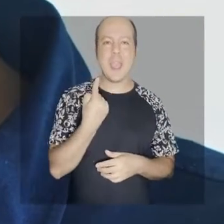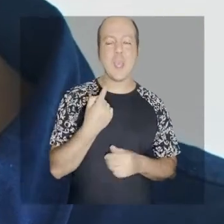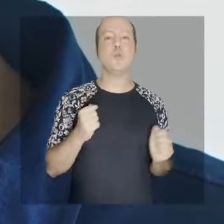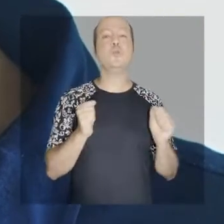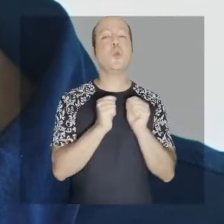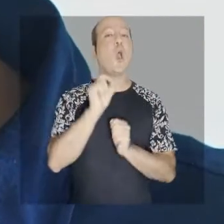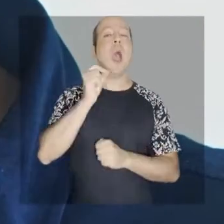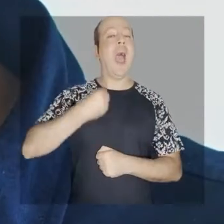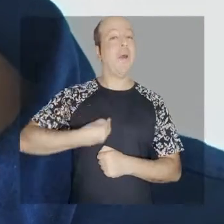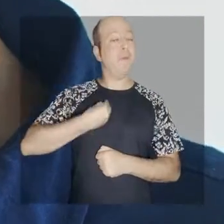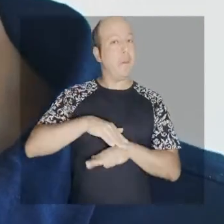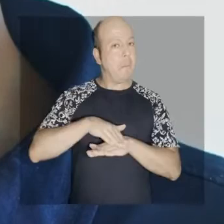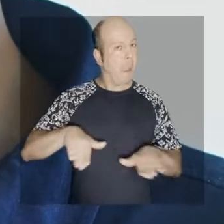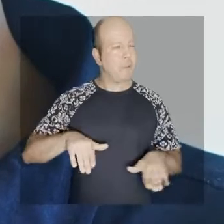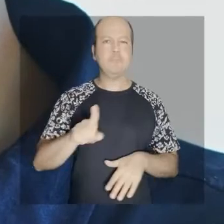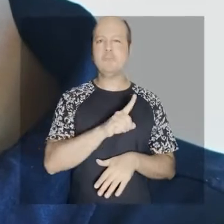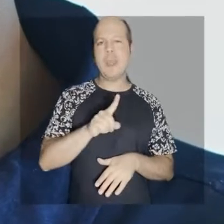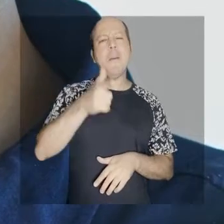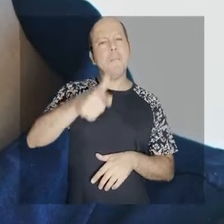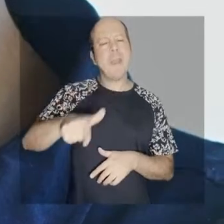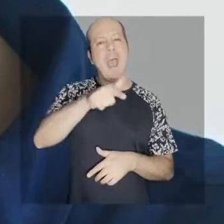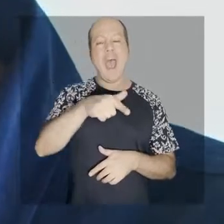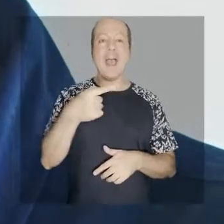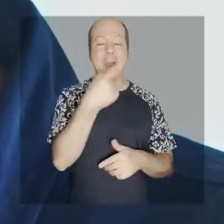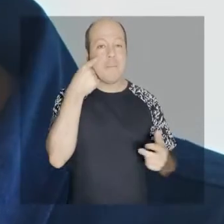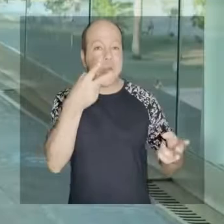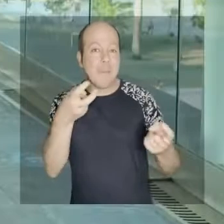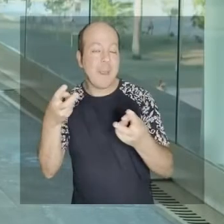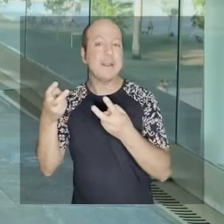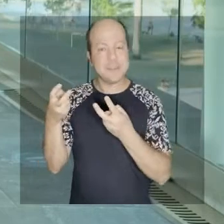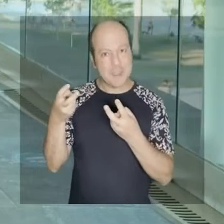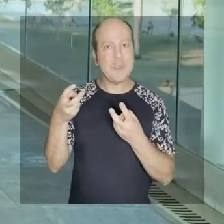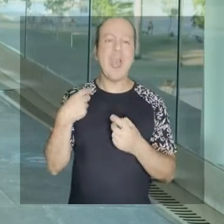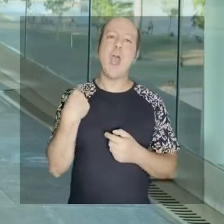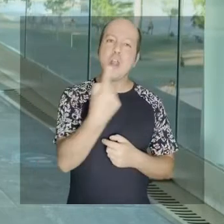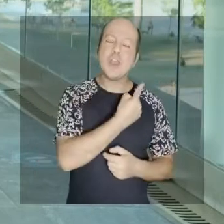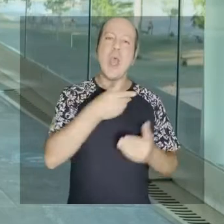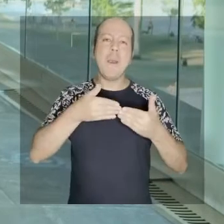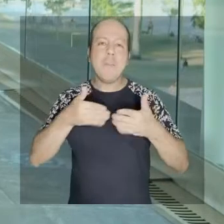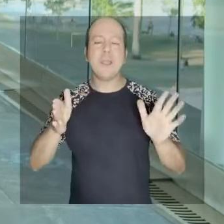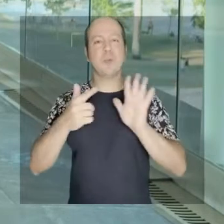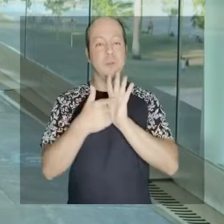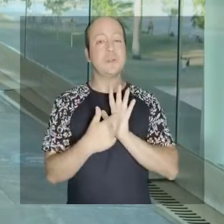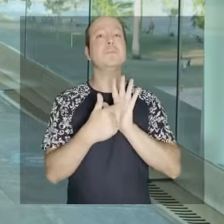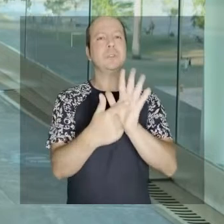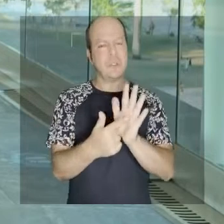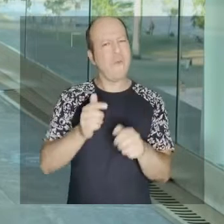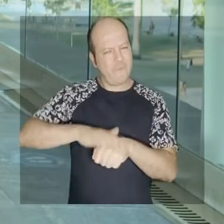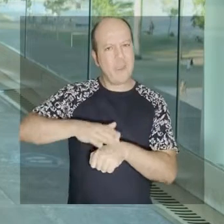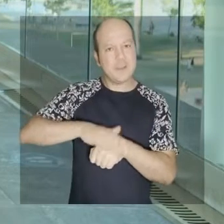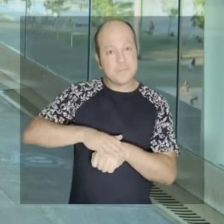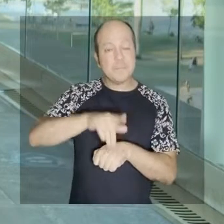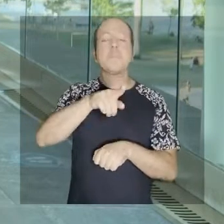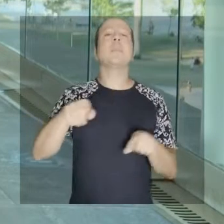existe porque a vida não basta. Rafael Calu. Eu acho que mais do que nunca a gente percebe isso nas aberturas de exposição que têm sido feitas